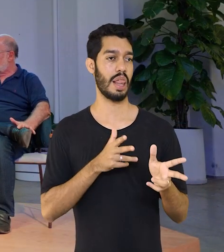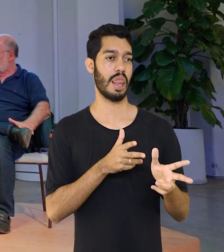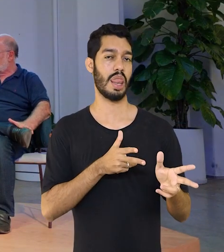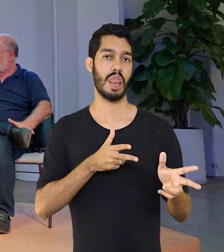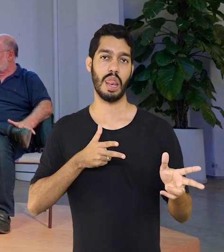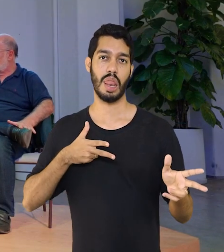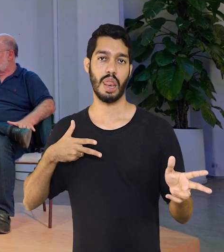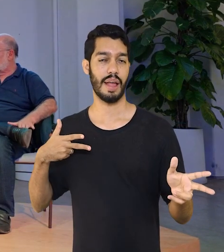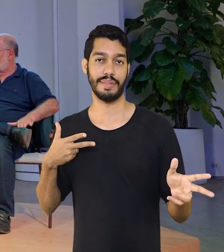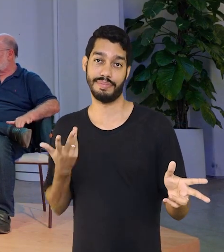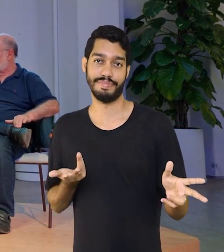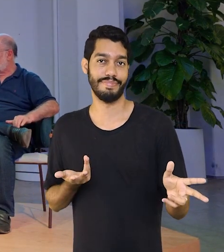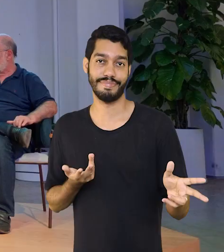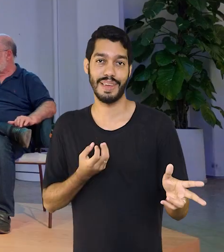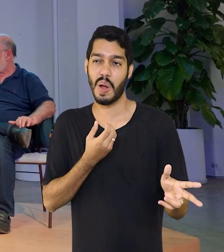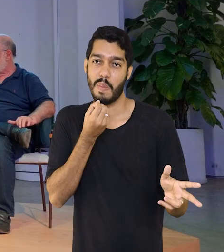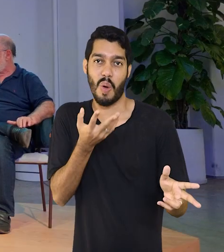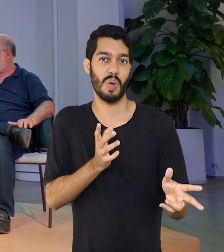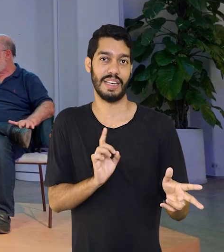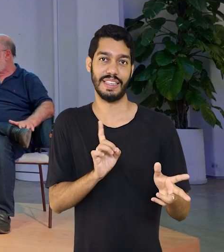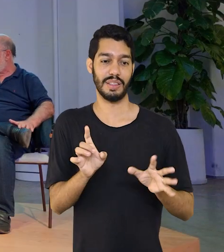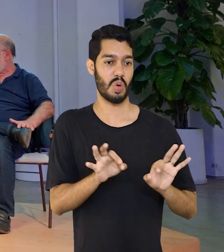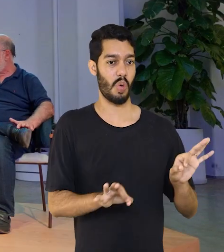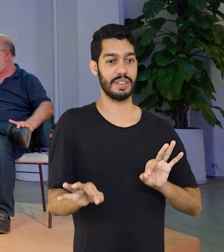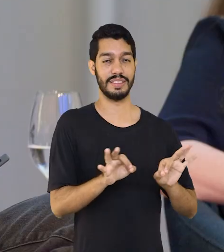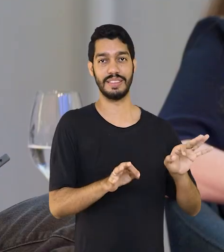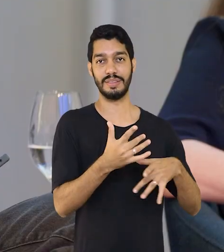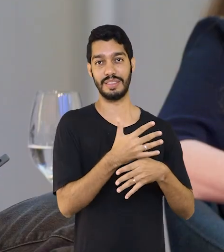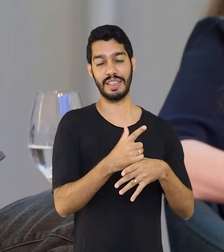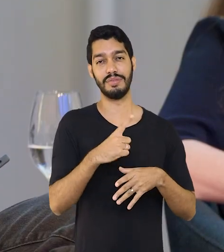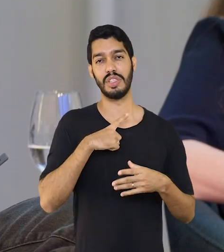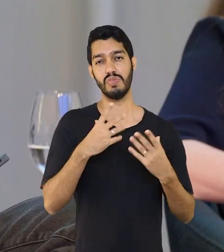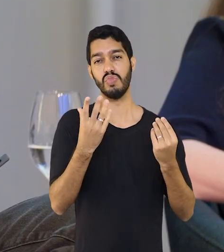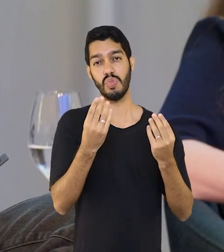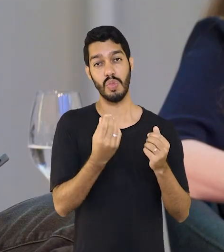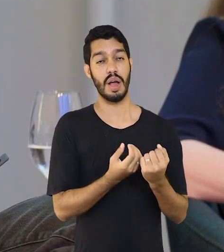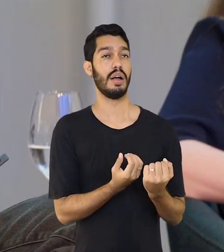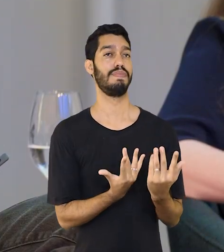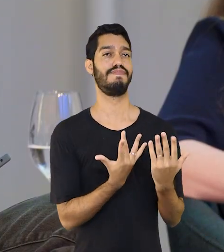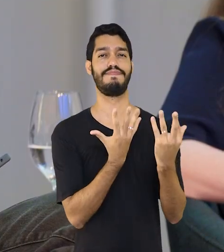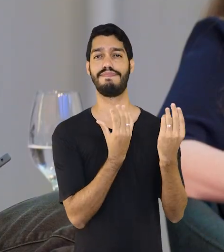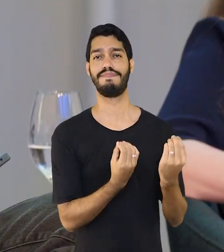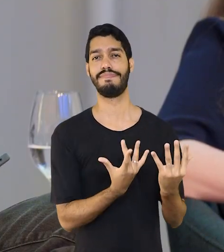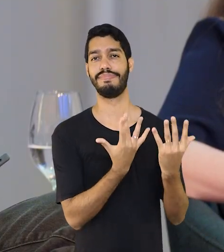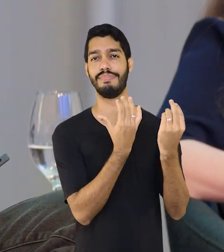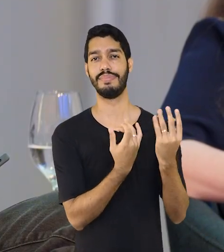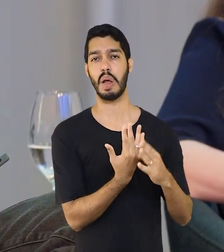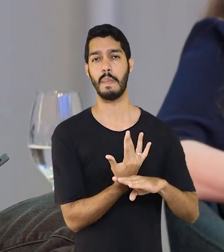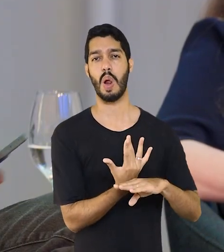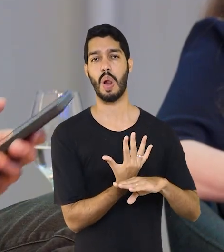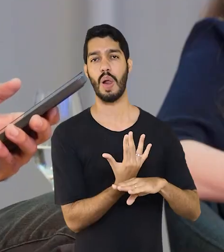completamente ineficaz do ponto de vista da organização da cidade, o que produz cada vez mais gases de efeito